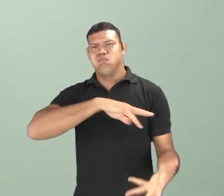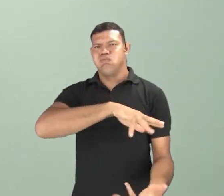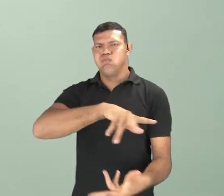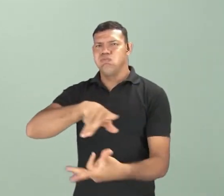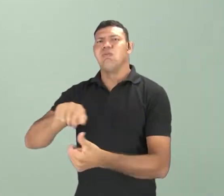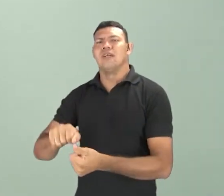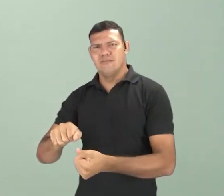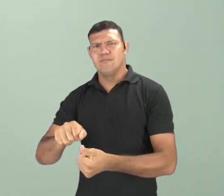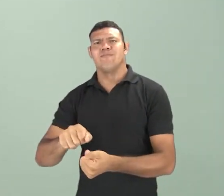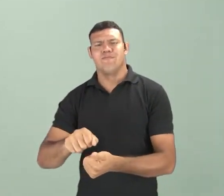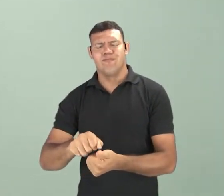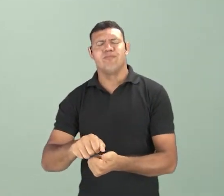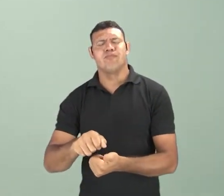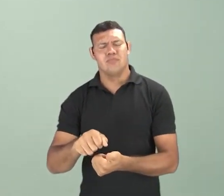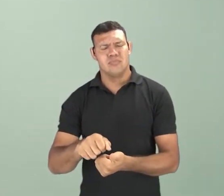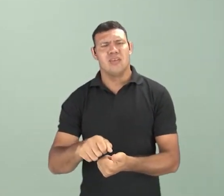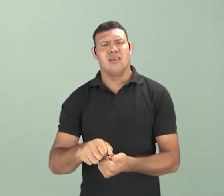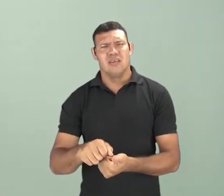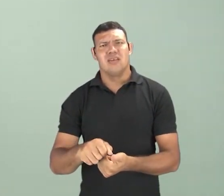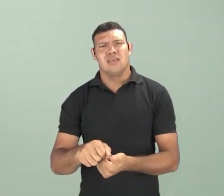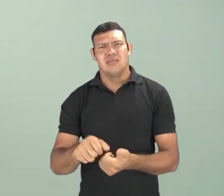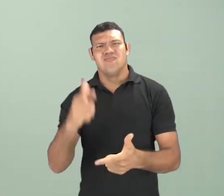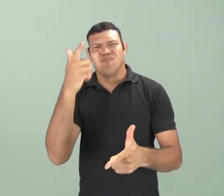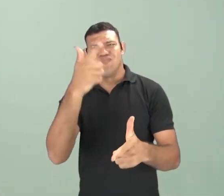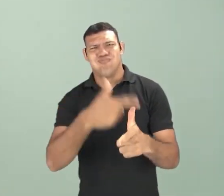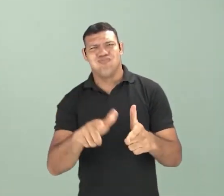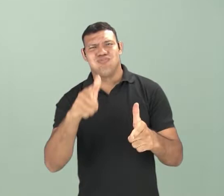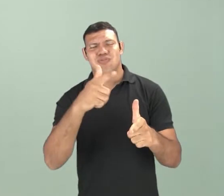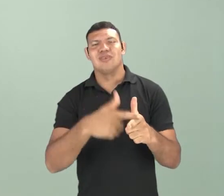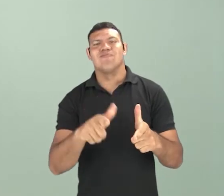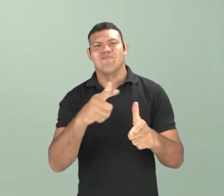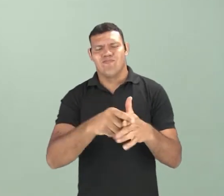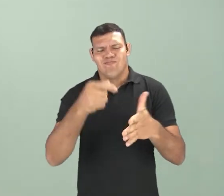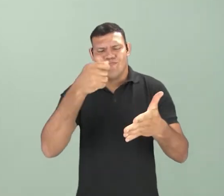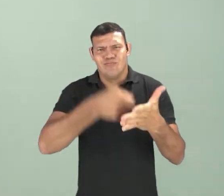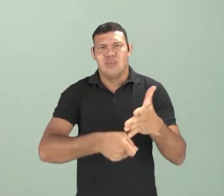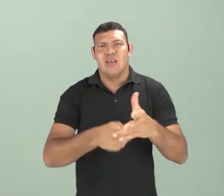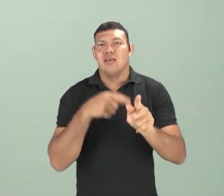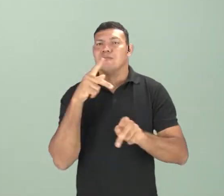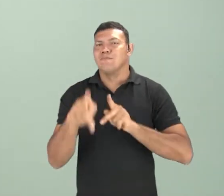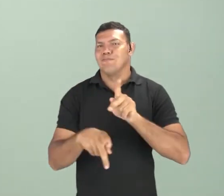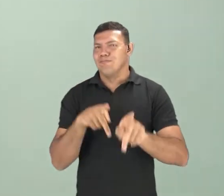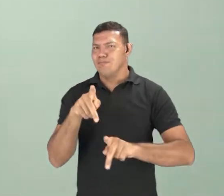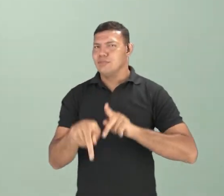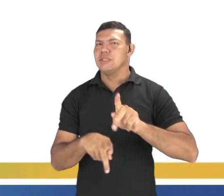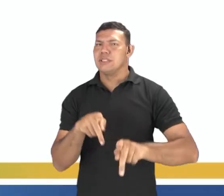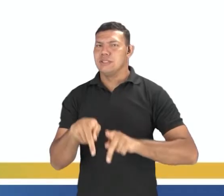certeza, isso está sendo muito agravante, né, na nossa população. Mas vamos lá.